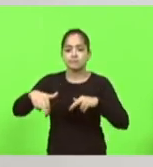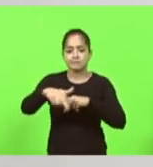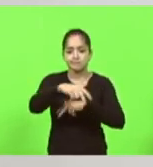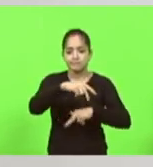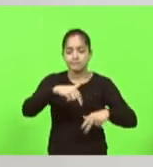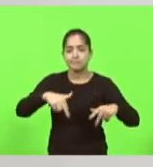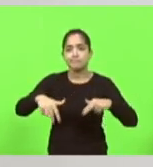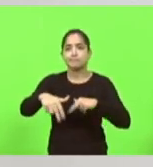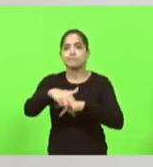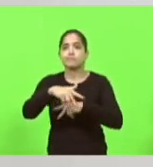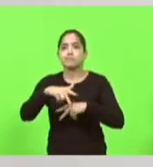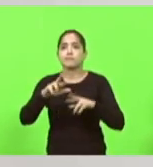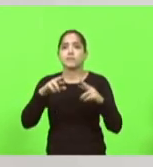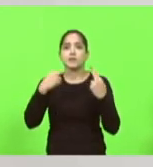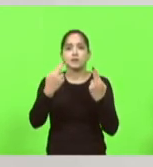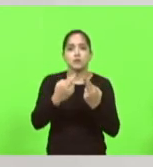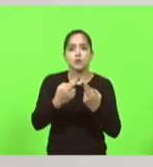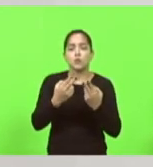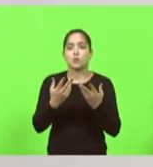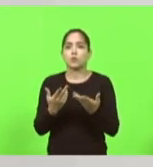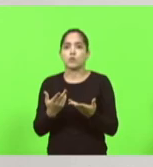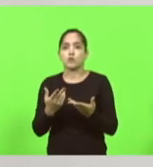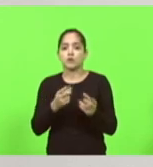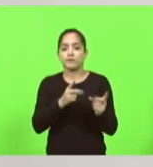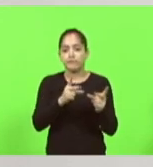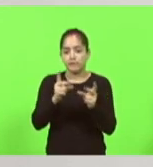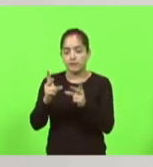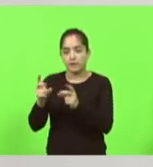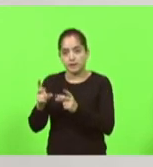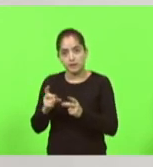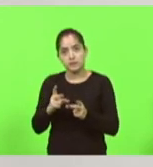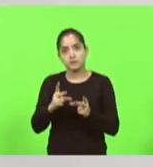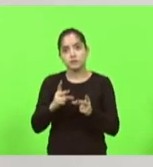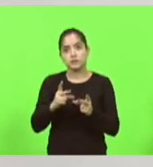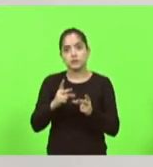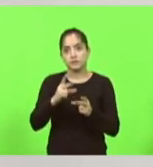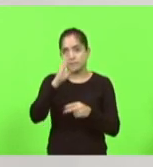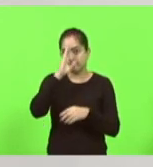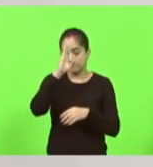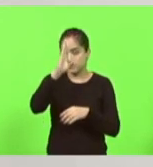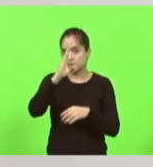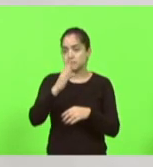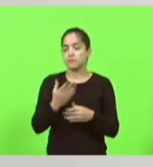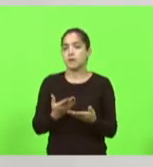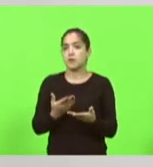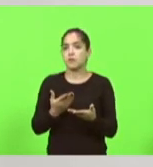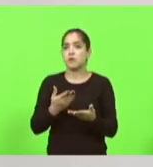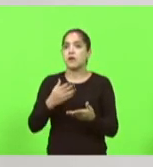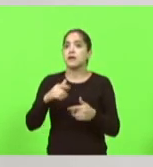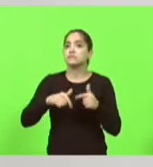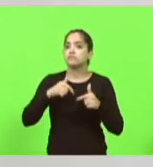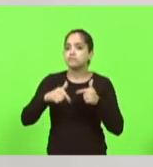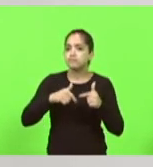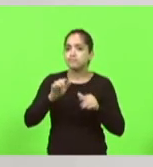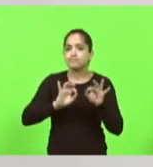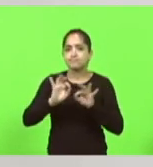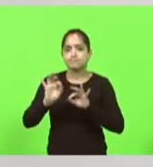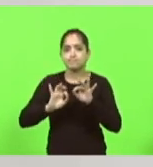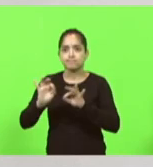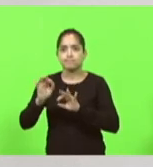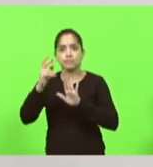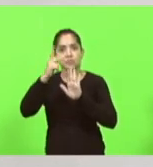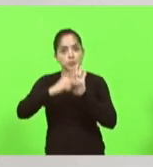confraternizam, se reúnem, comercializam, vira o coração de uma cidade. Em Tubarão nós trabalhamos projetos ambiciosos,